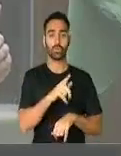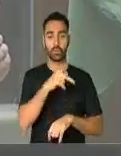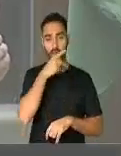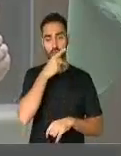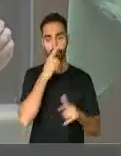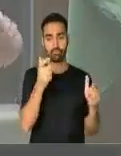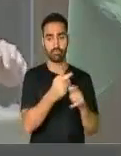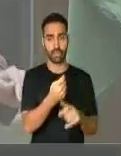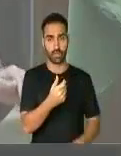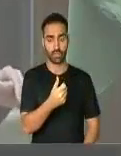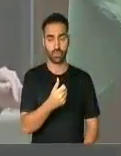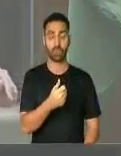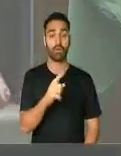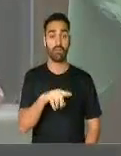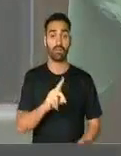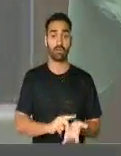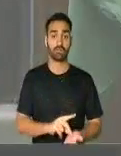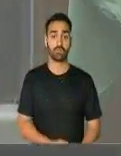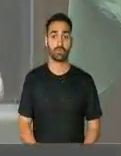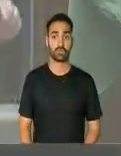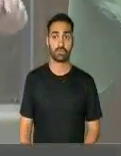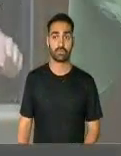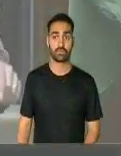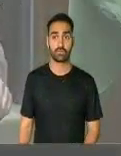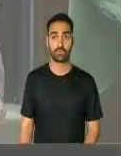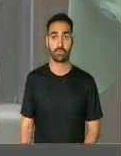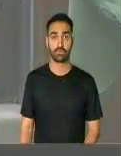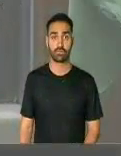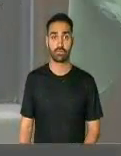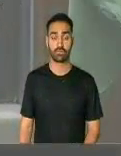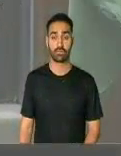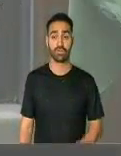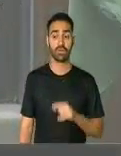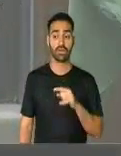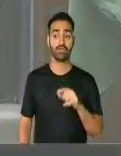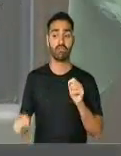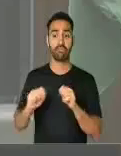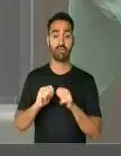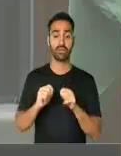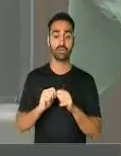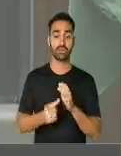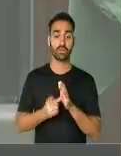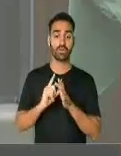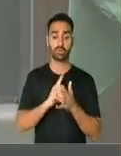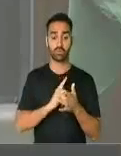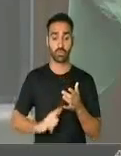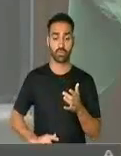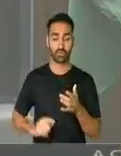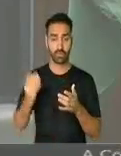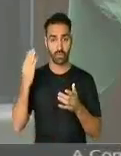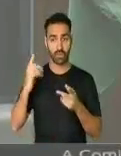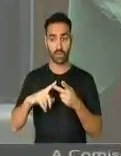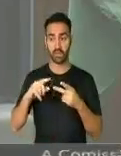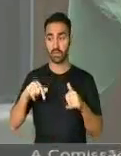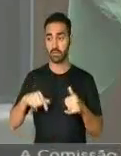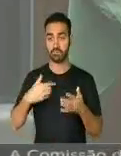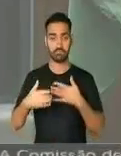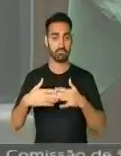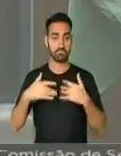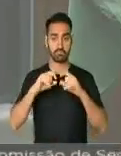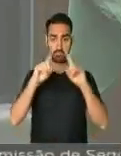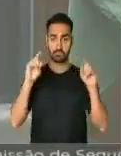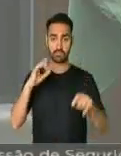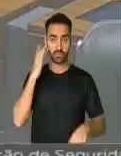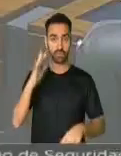partido Issa é a verdade e que cometeram isso no governo anterior Na continuidade desse governo não sei aonde